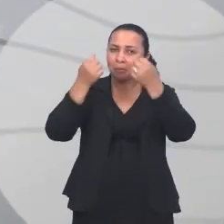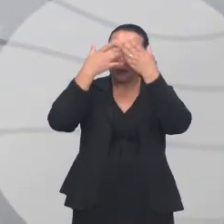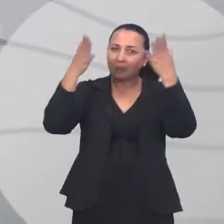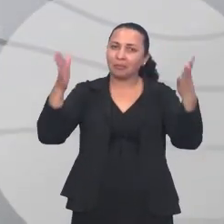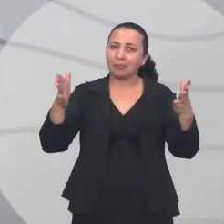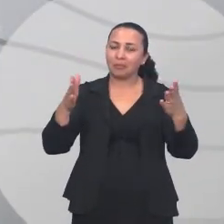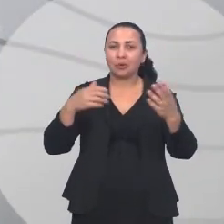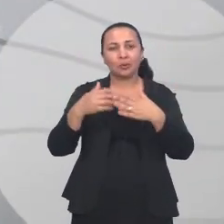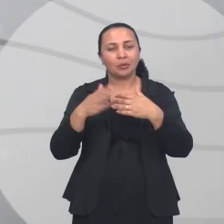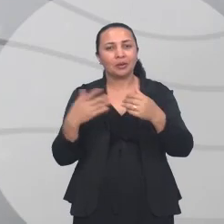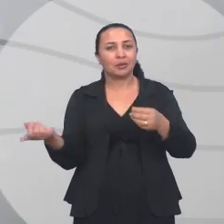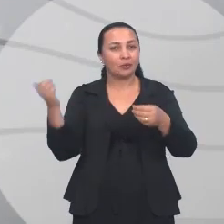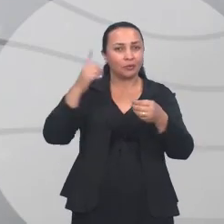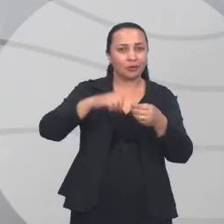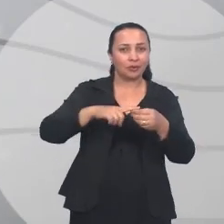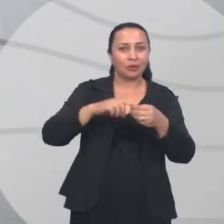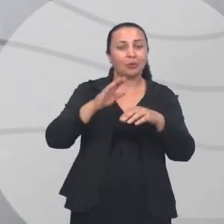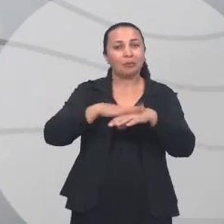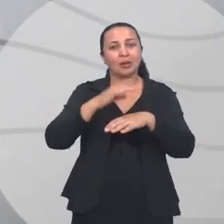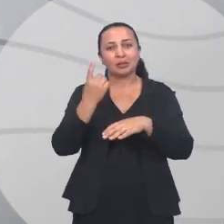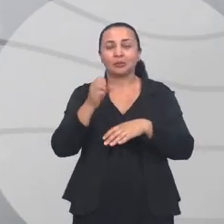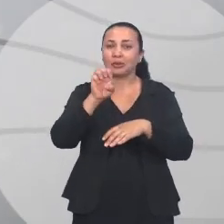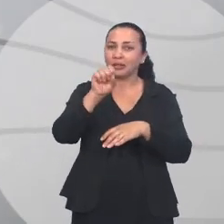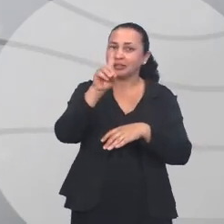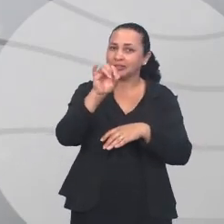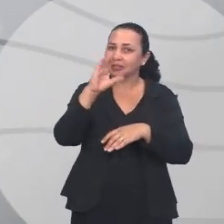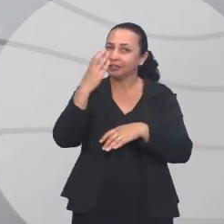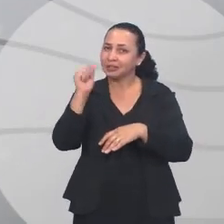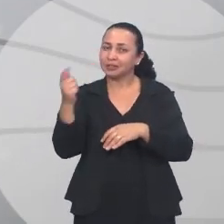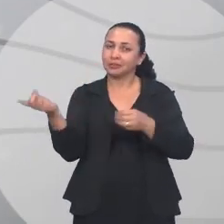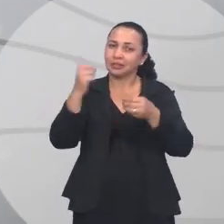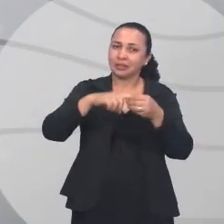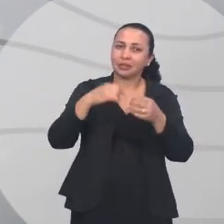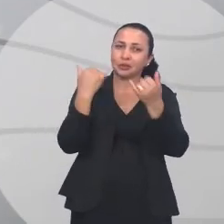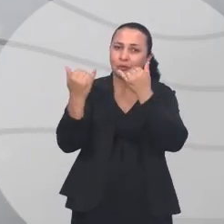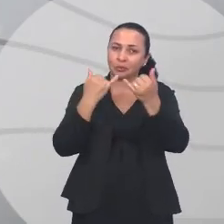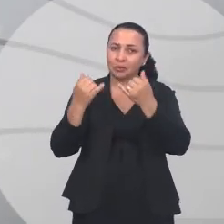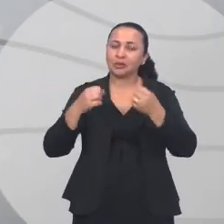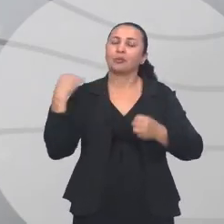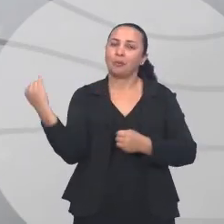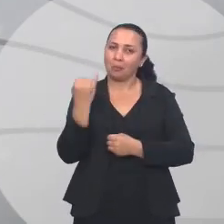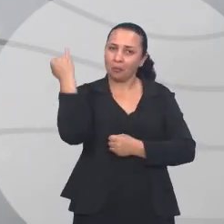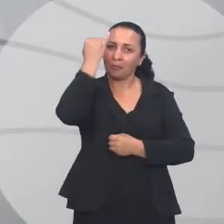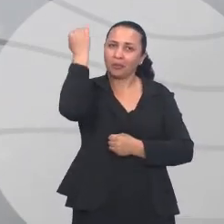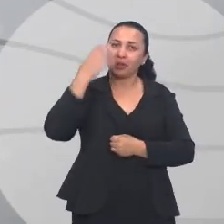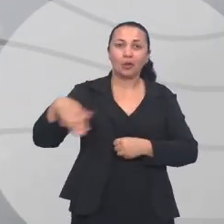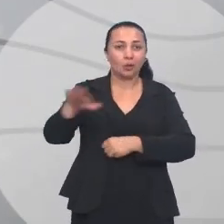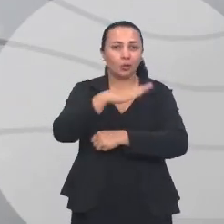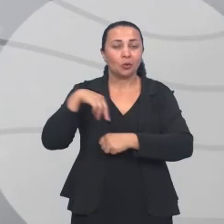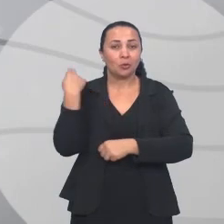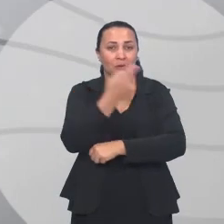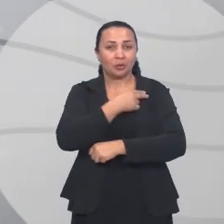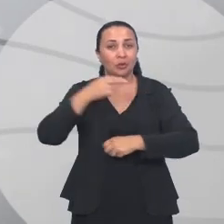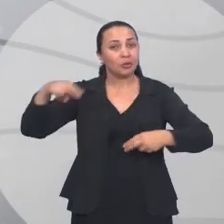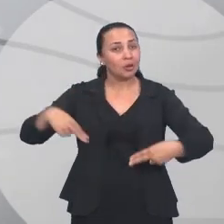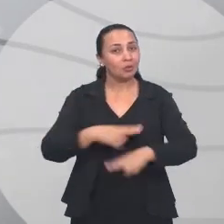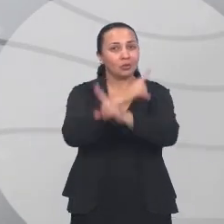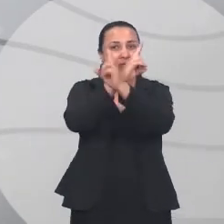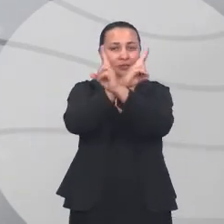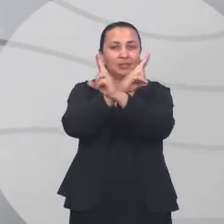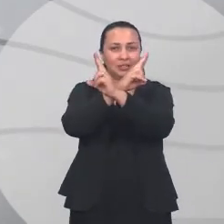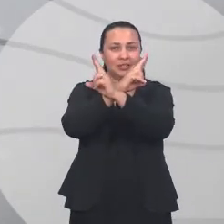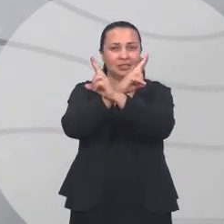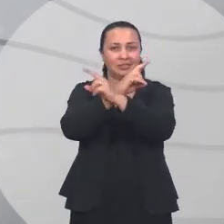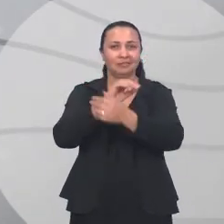qualquer momento a gente volta com mais uma edição aqui pelo papa aberto trazendo pra vocês informações valiosas sobre a nossa universidade estadual